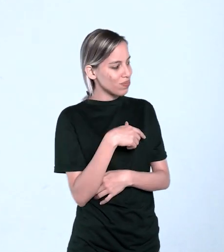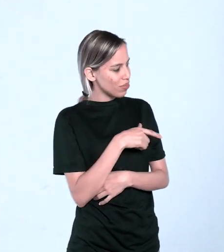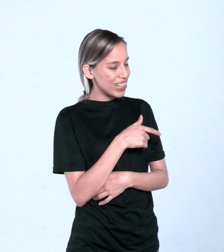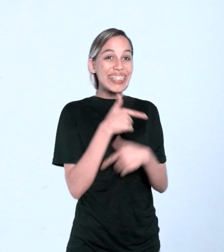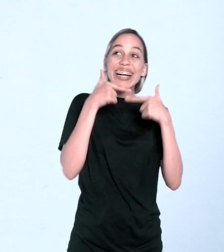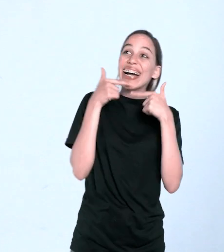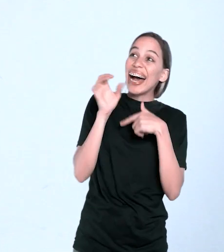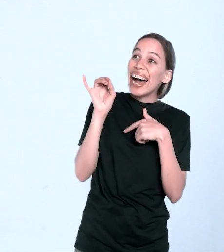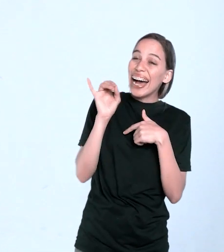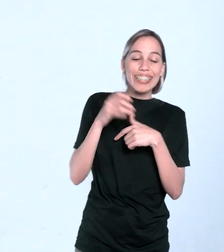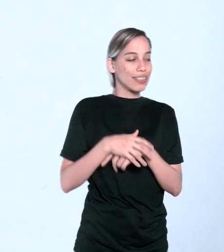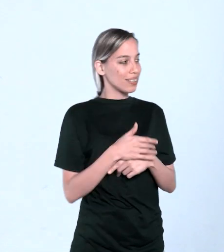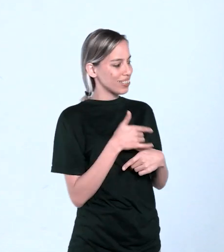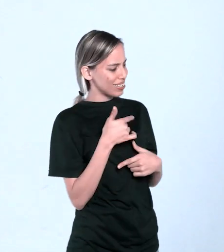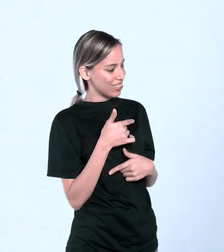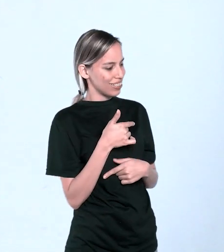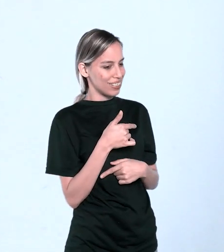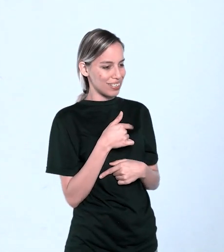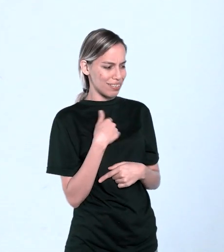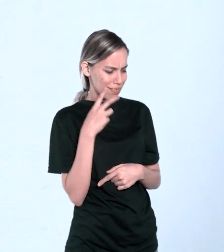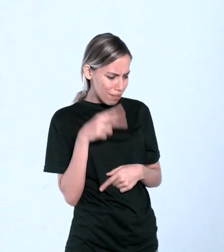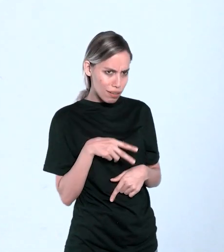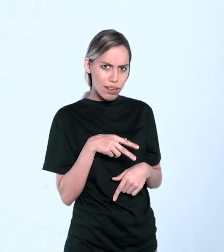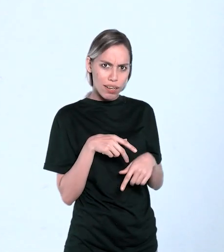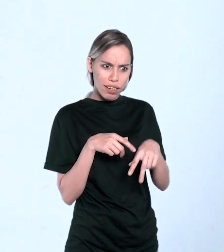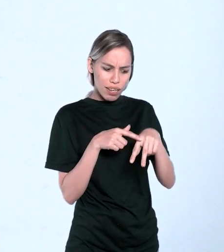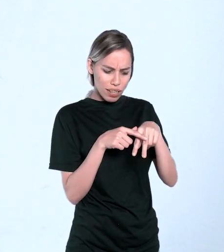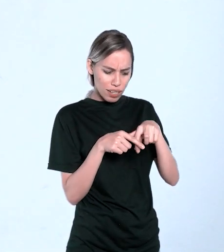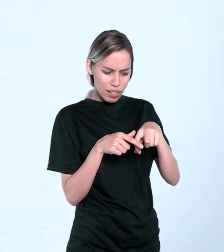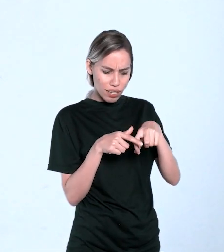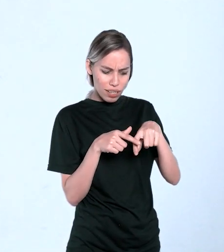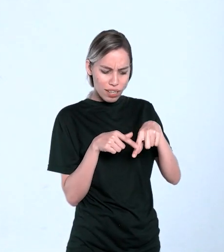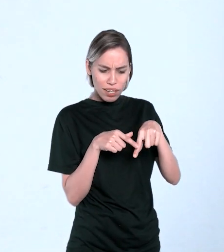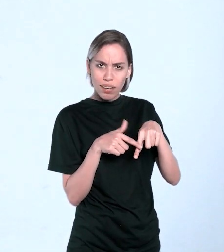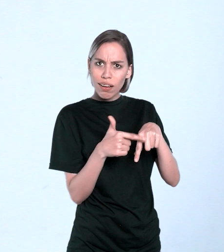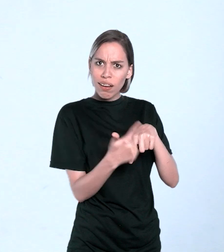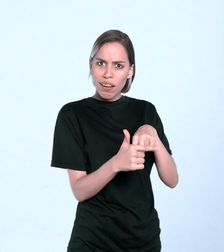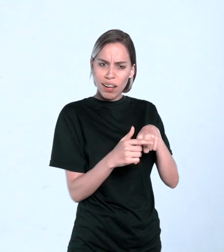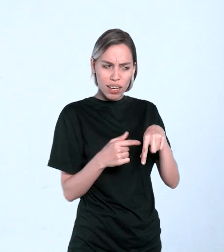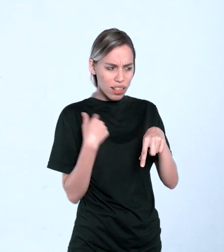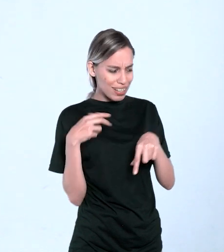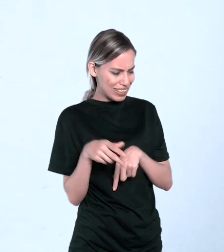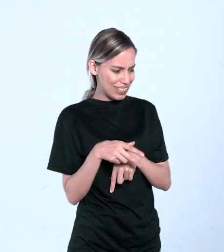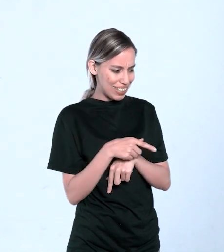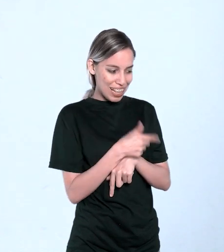algo, olhou novamente, viu uma perna disforme. Ele continuava sorrindo, ela tentou